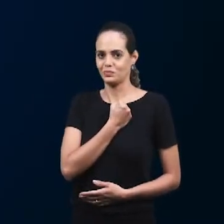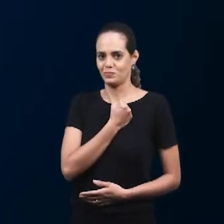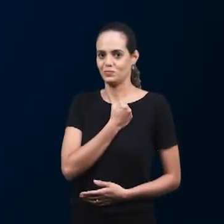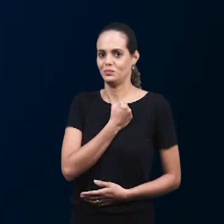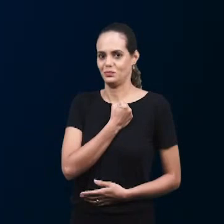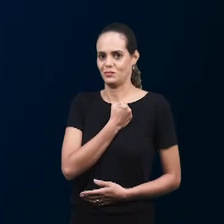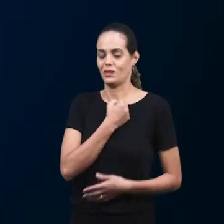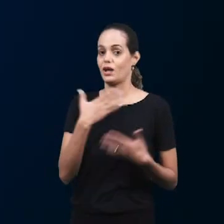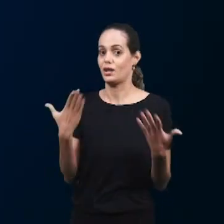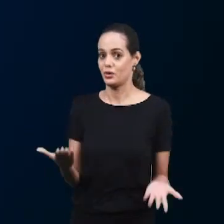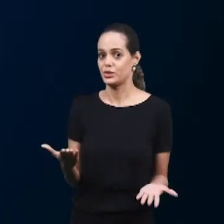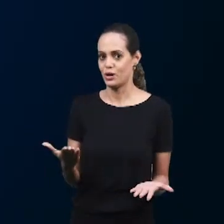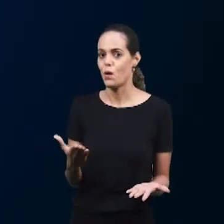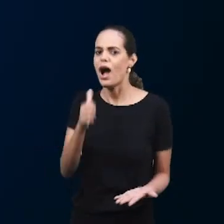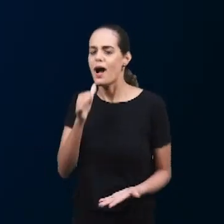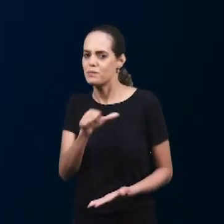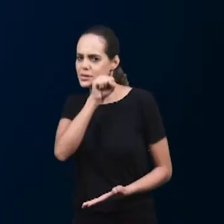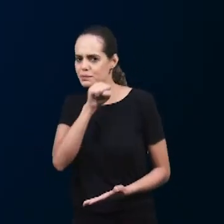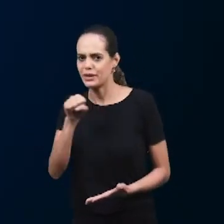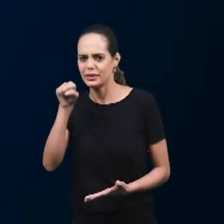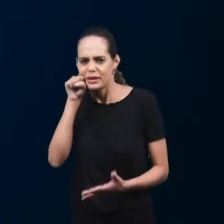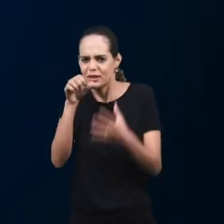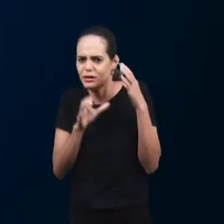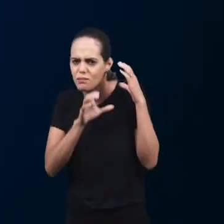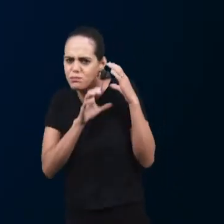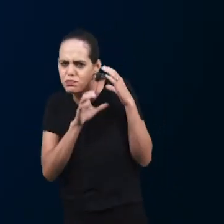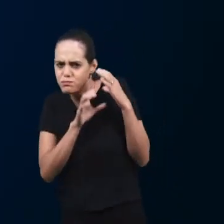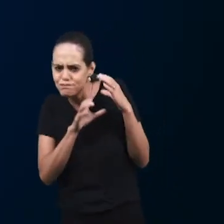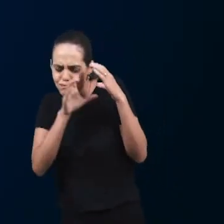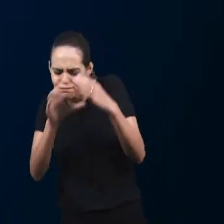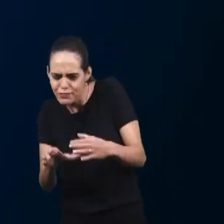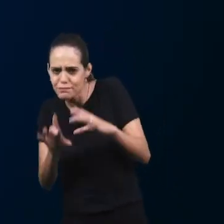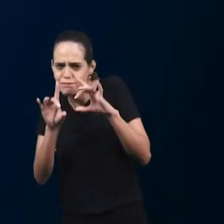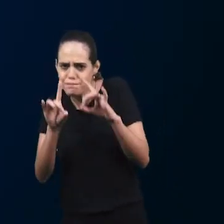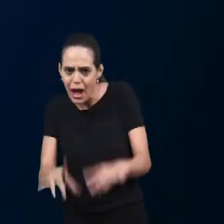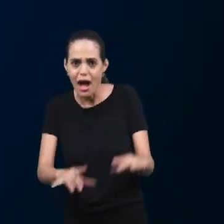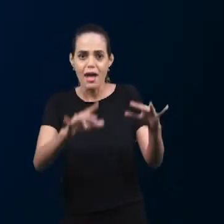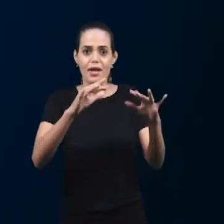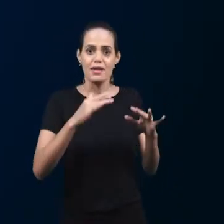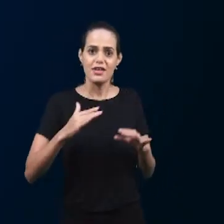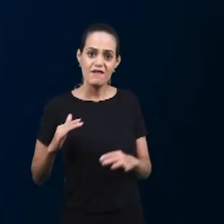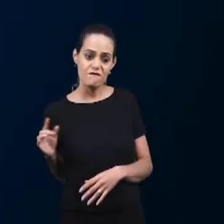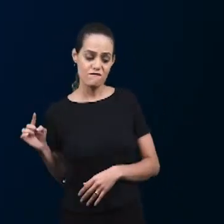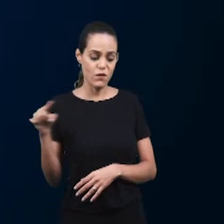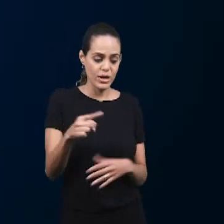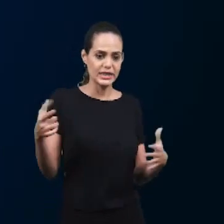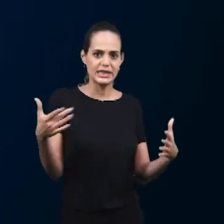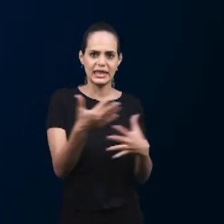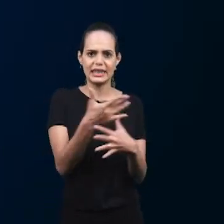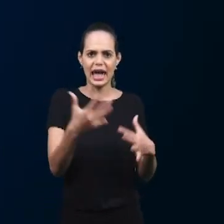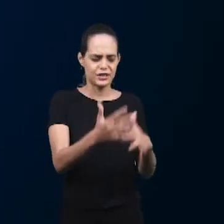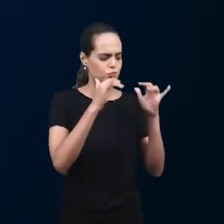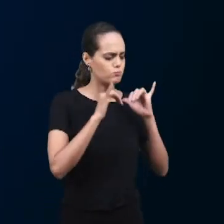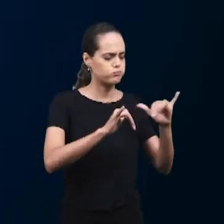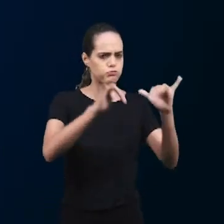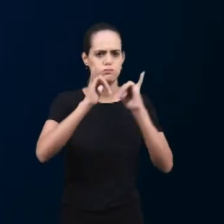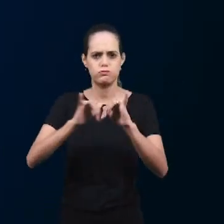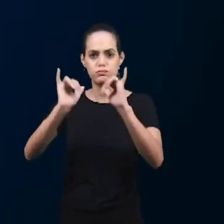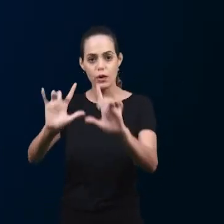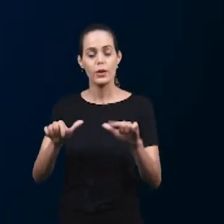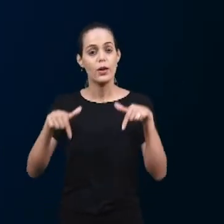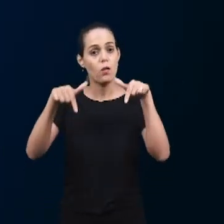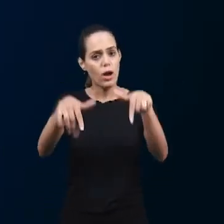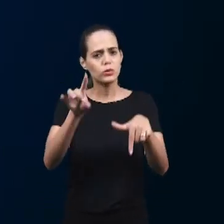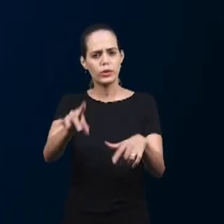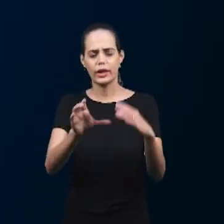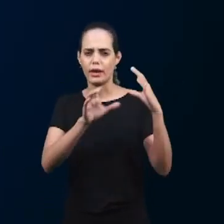28, deixou, pois, a mulher o seu cântaro e foi à cidade e disse àqueles homens. Então temos o processo de santificação.